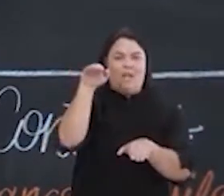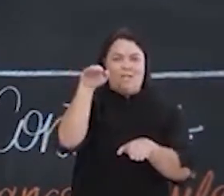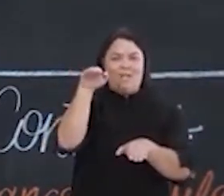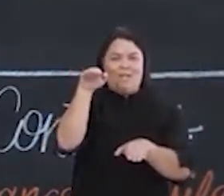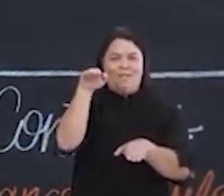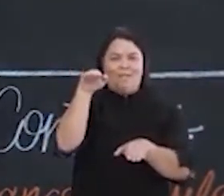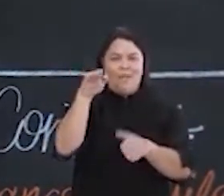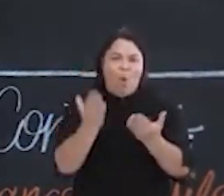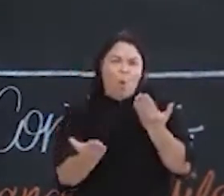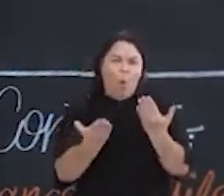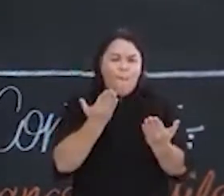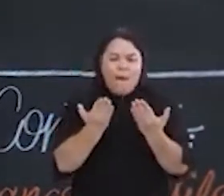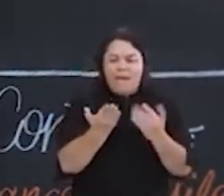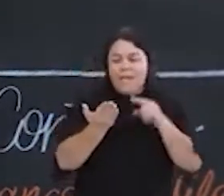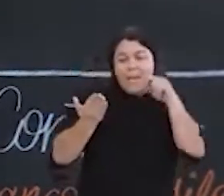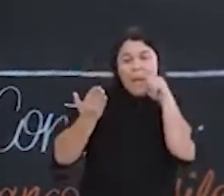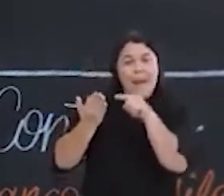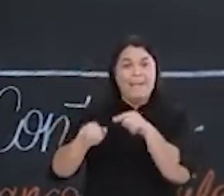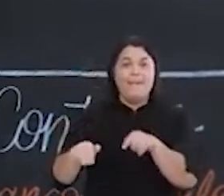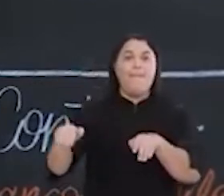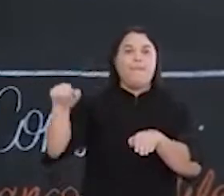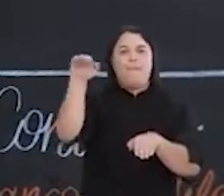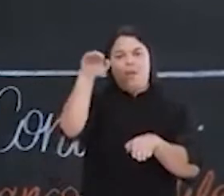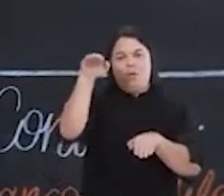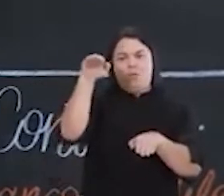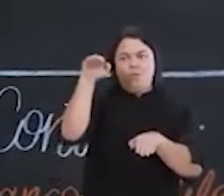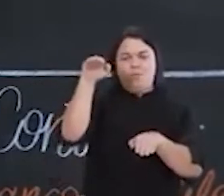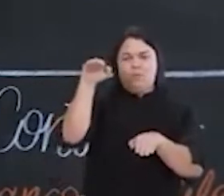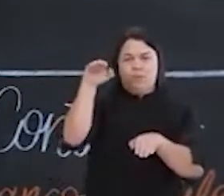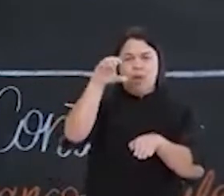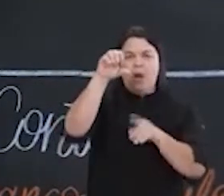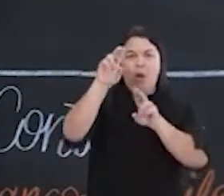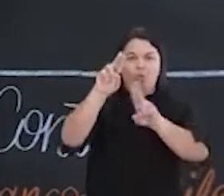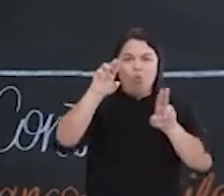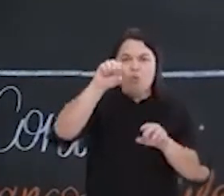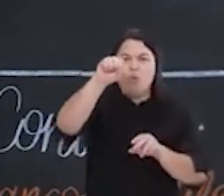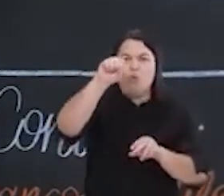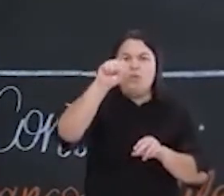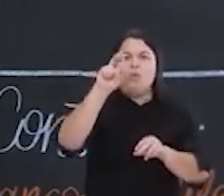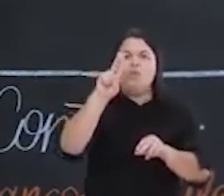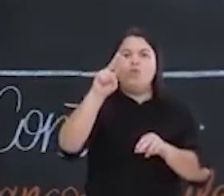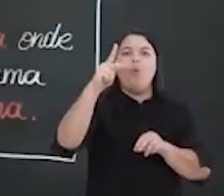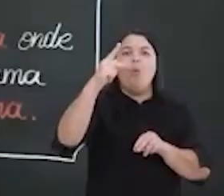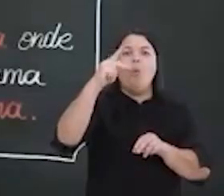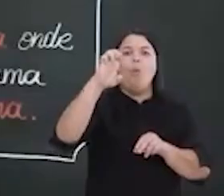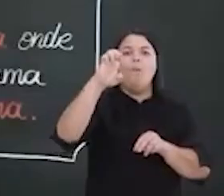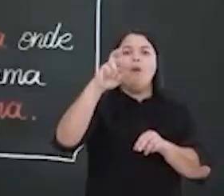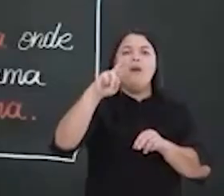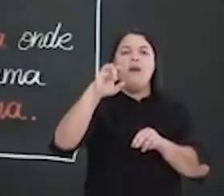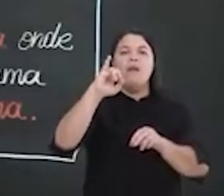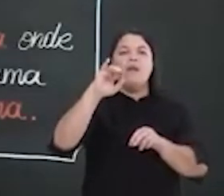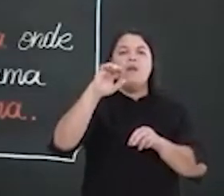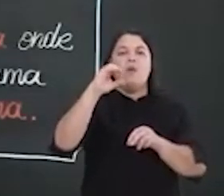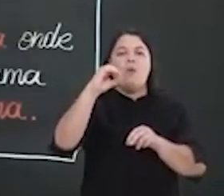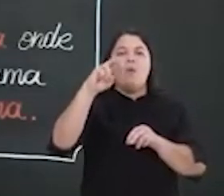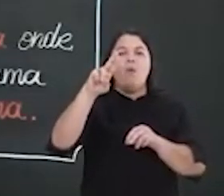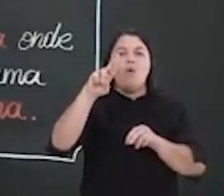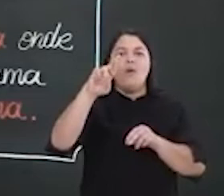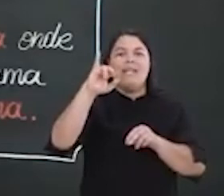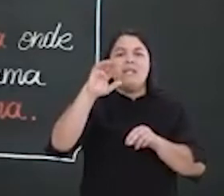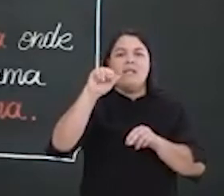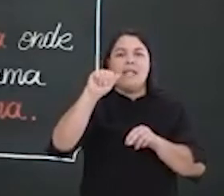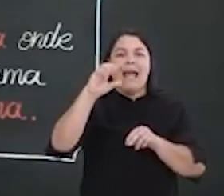superioridade. O comparativo de superioridade é marcado por essas palavrinhas, como mais, como melhor, quando eu estou usando distinções que marcam